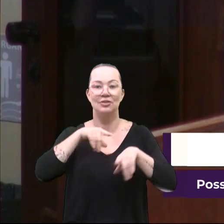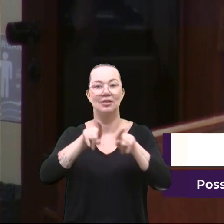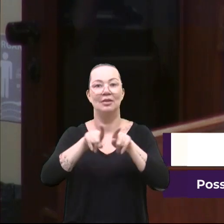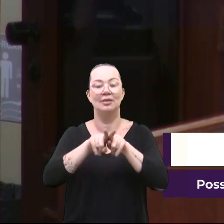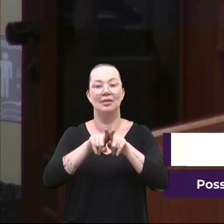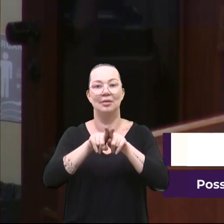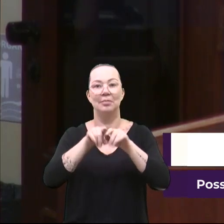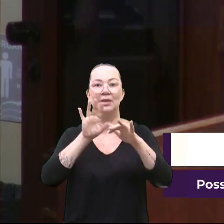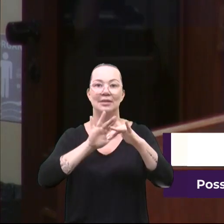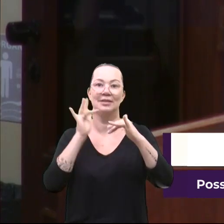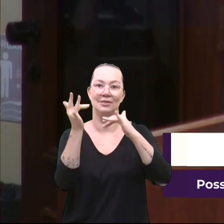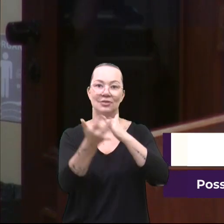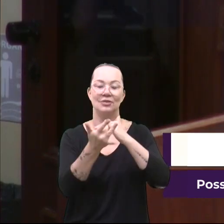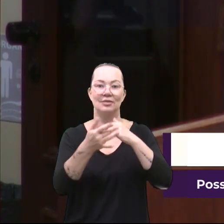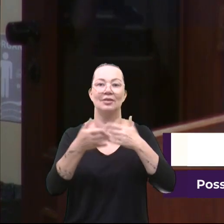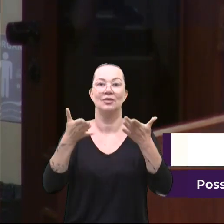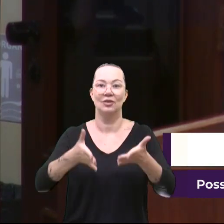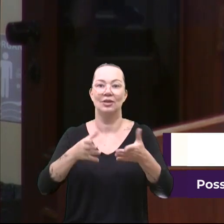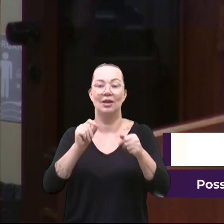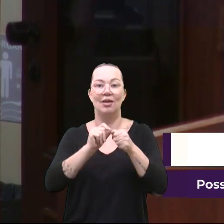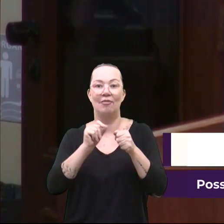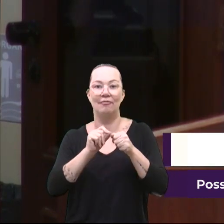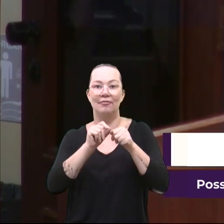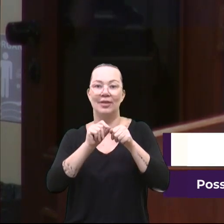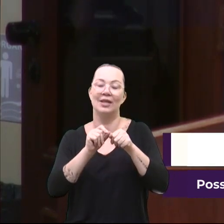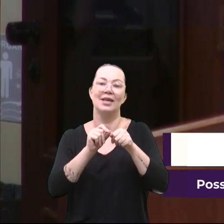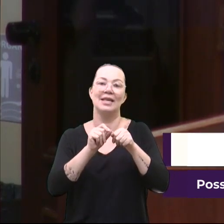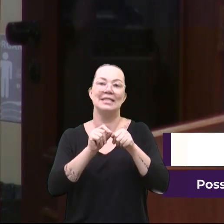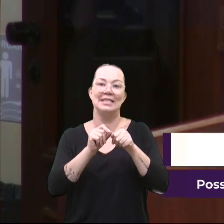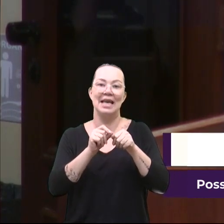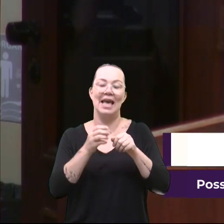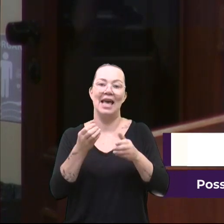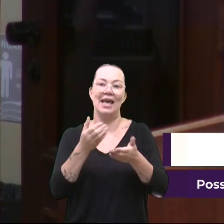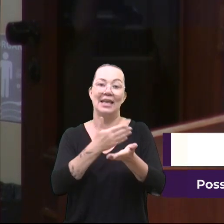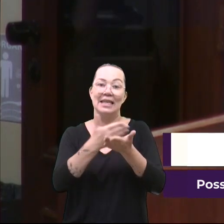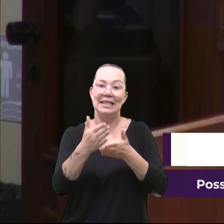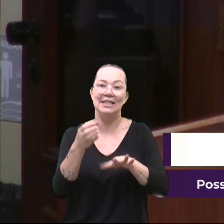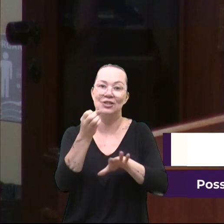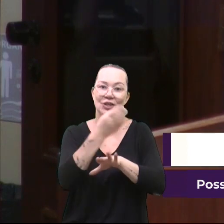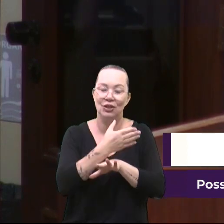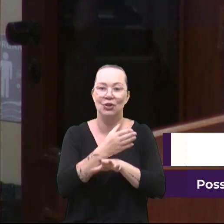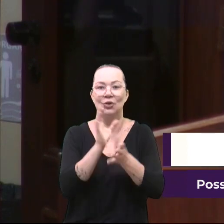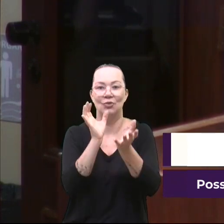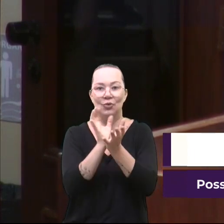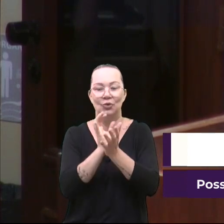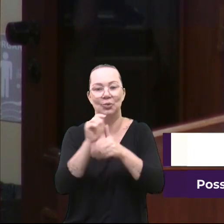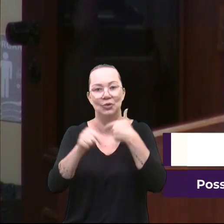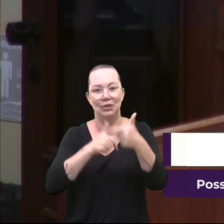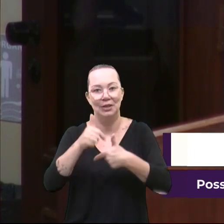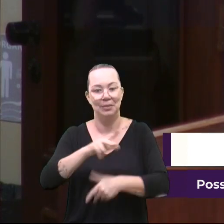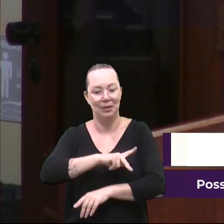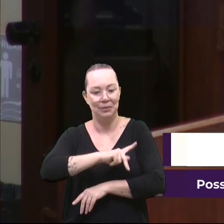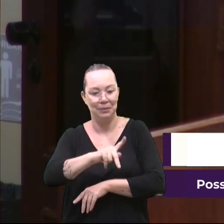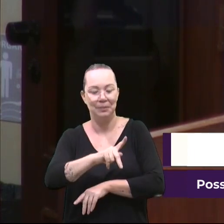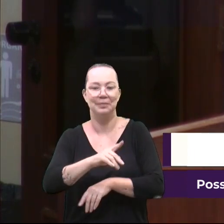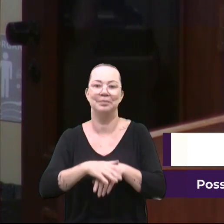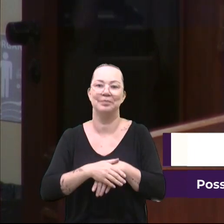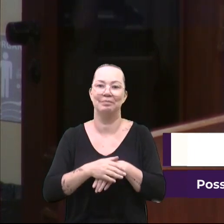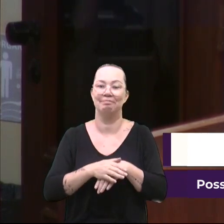sociais, na solenidade de posse da mesa diretora Gestão 2024. Aproveitamos para desejar